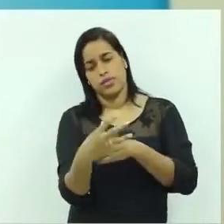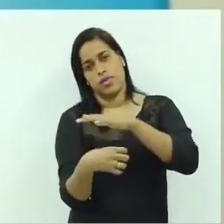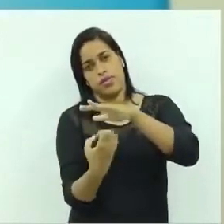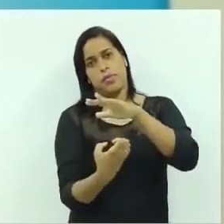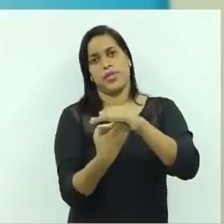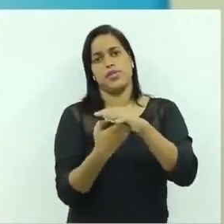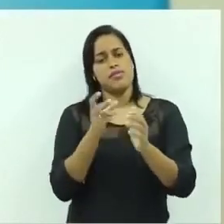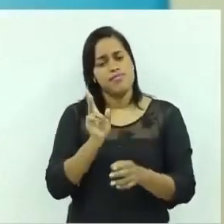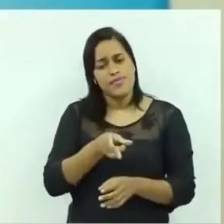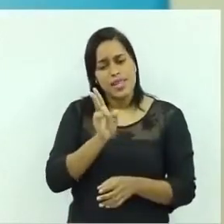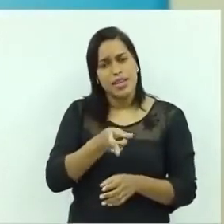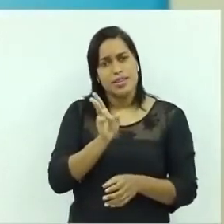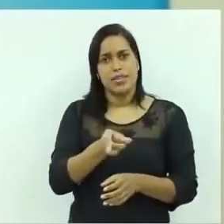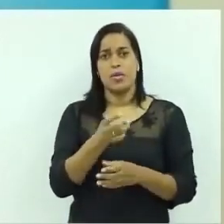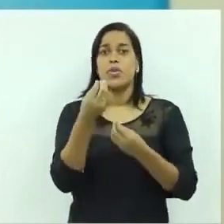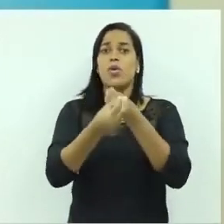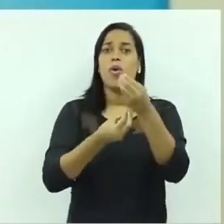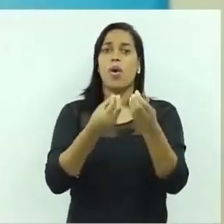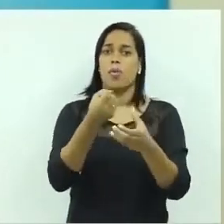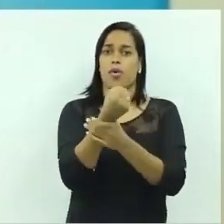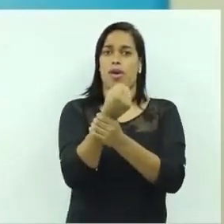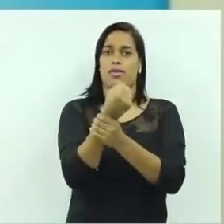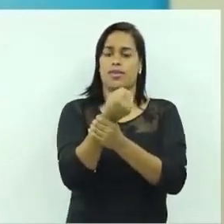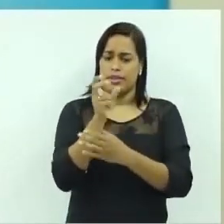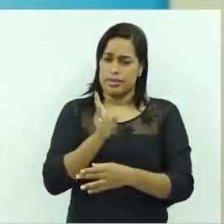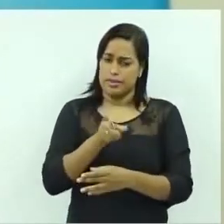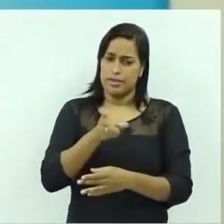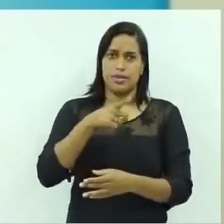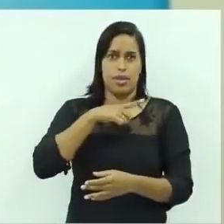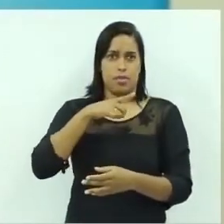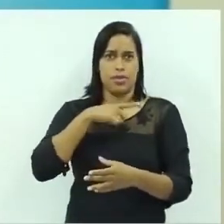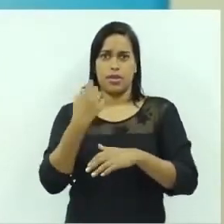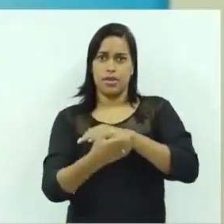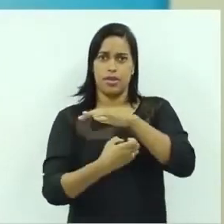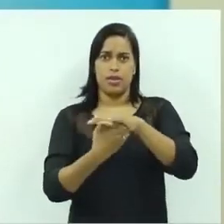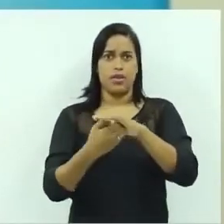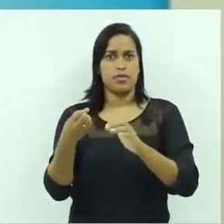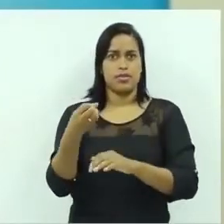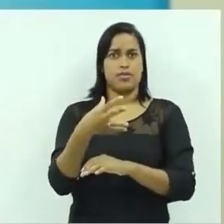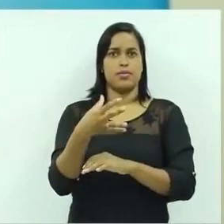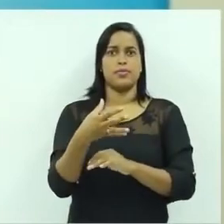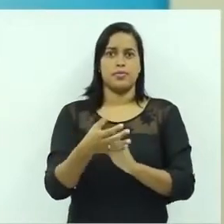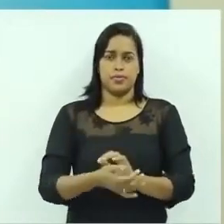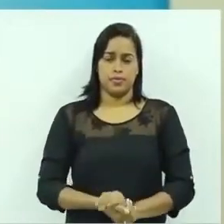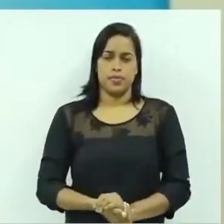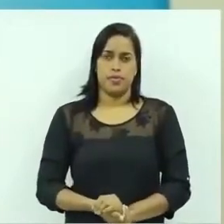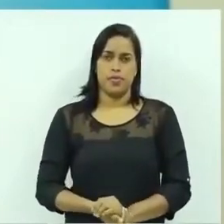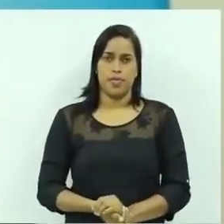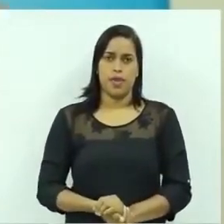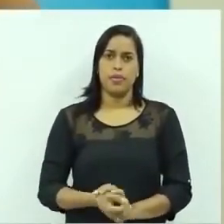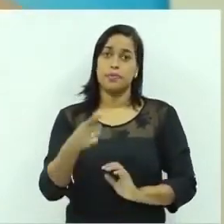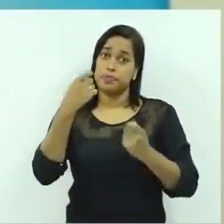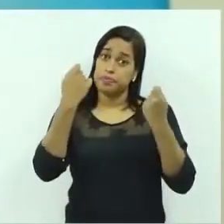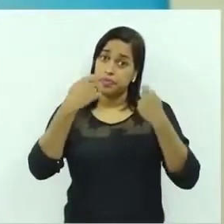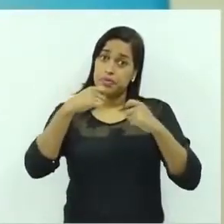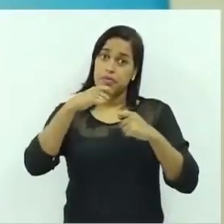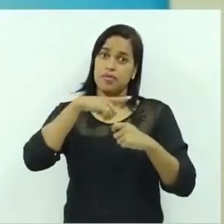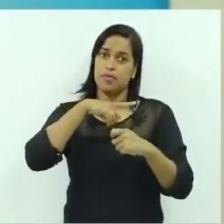empreendedoras. E como é que elas vão garantir sempre ser empresas empreendedoras? Tendo